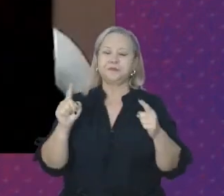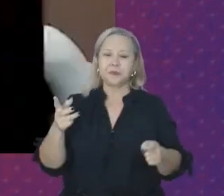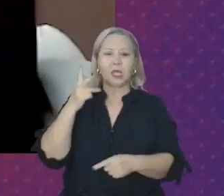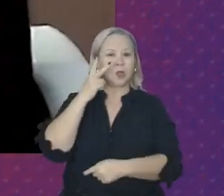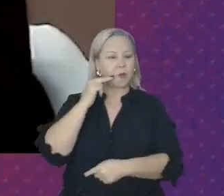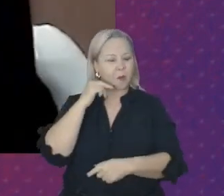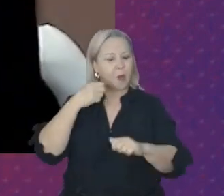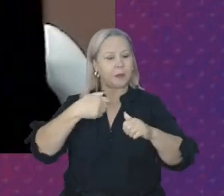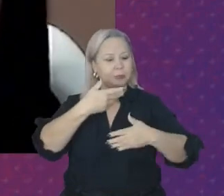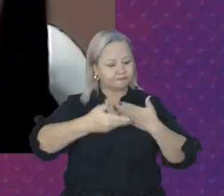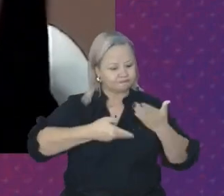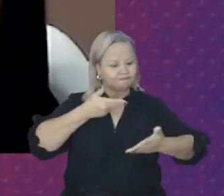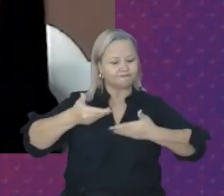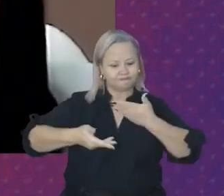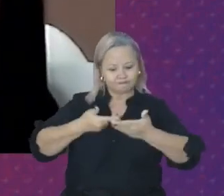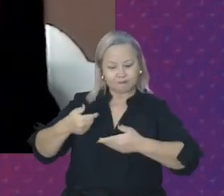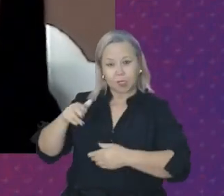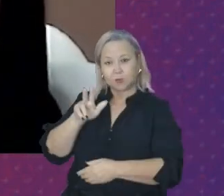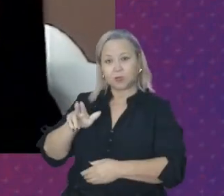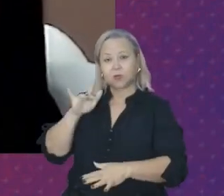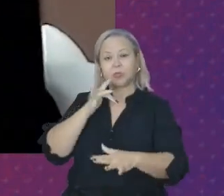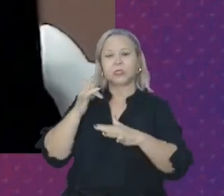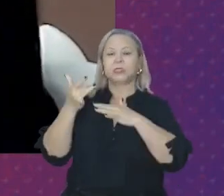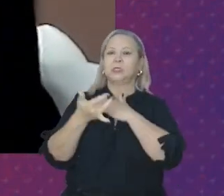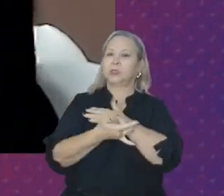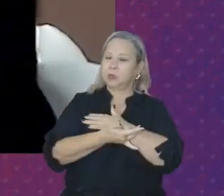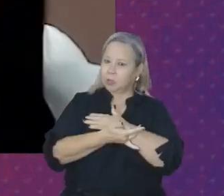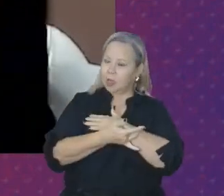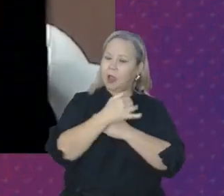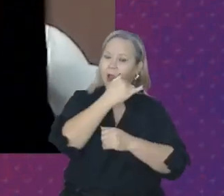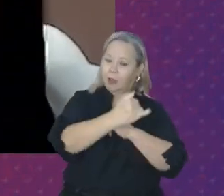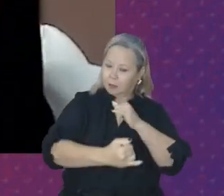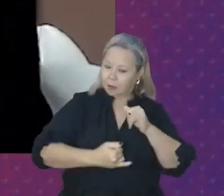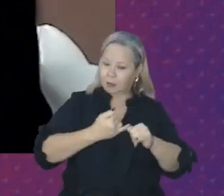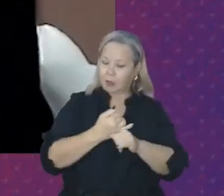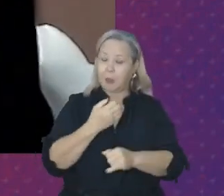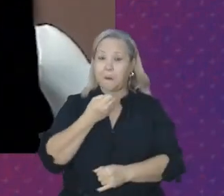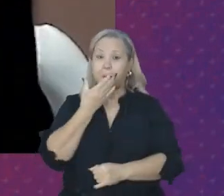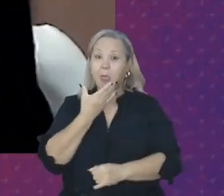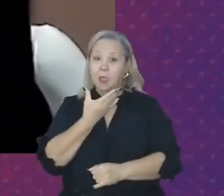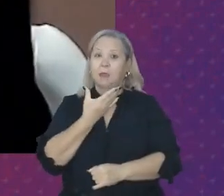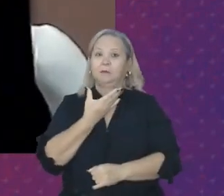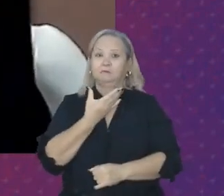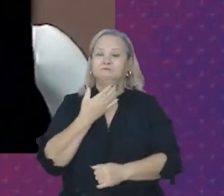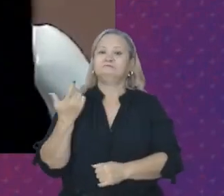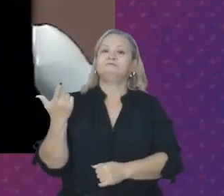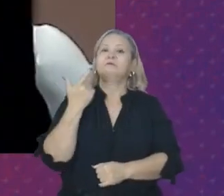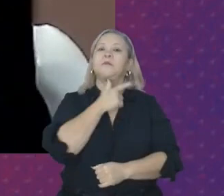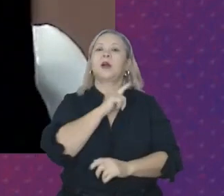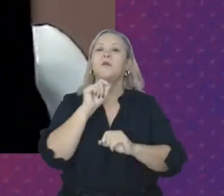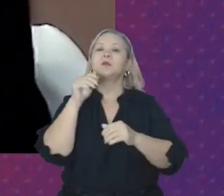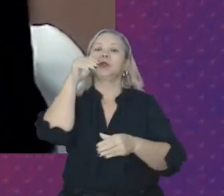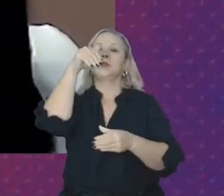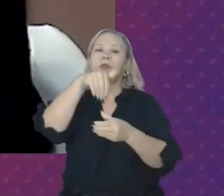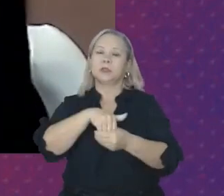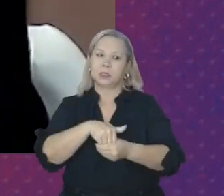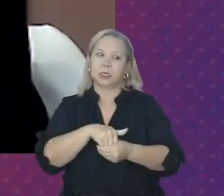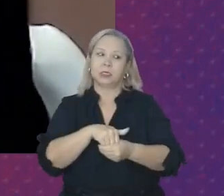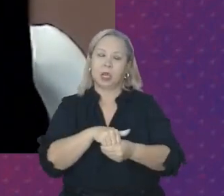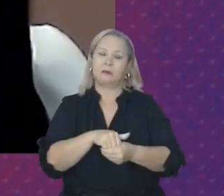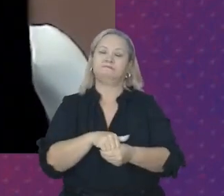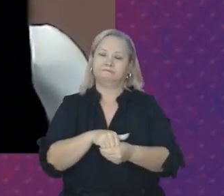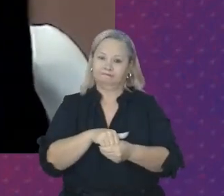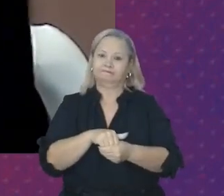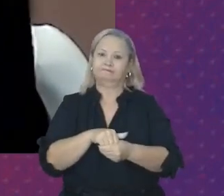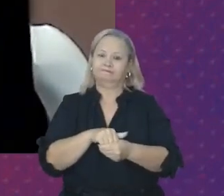e precisem também utilizar as redes sociais muito bem para conseguir se eleger.